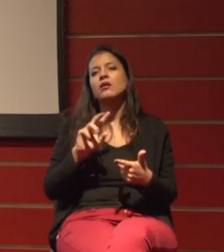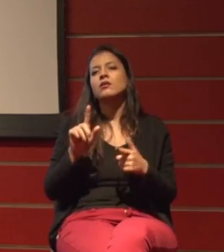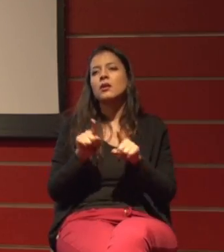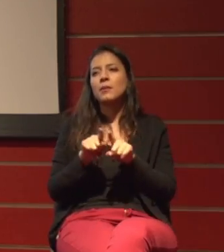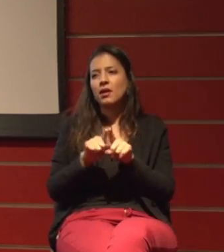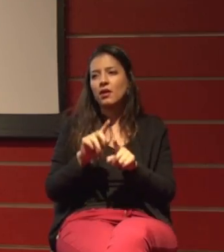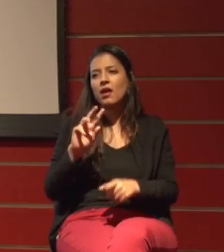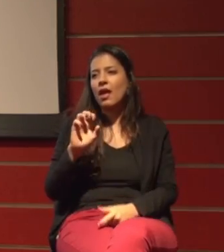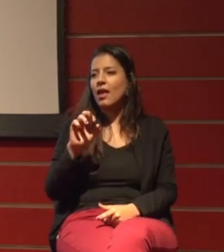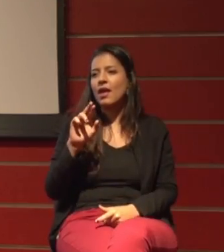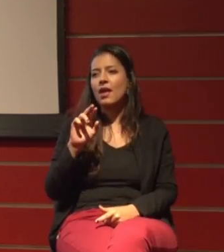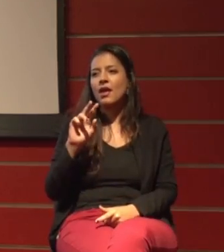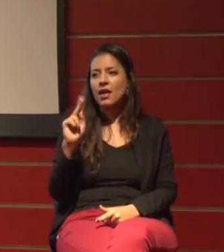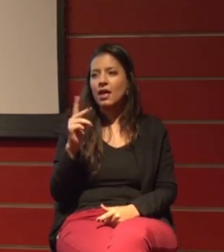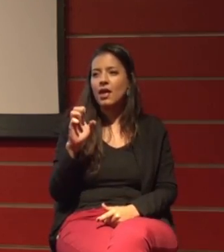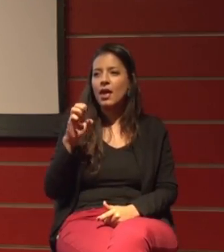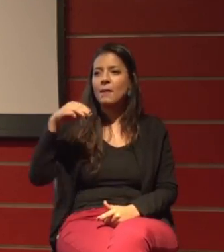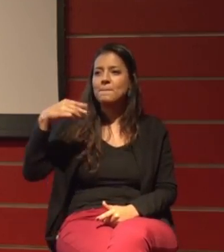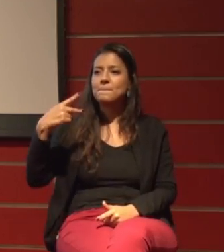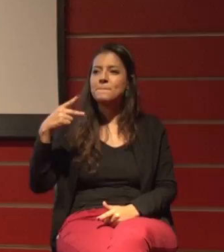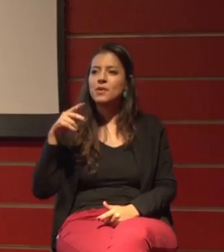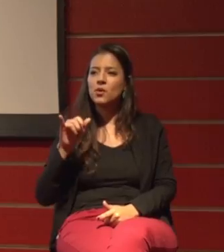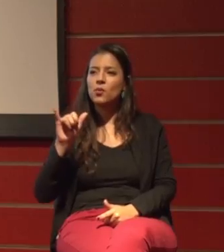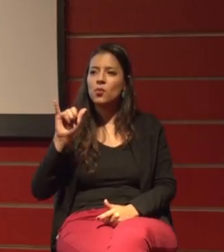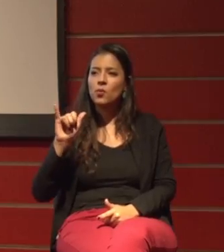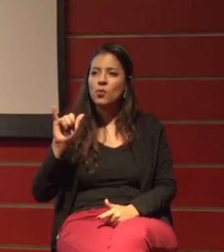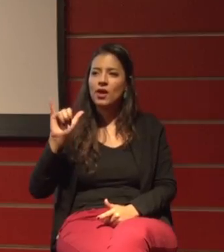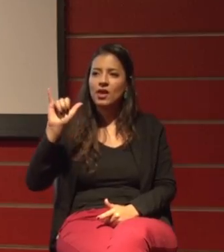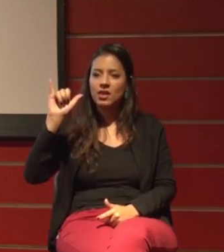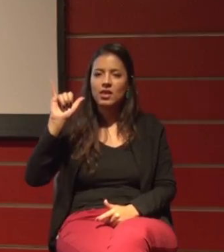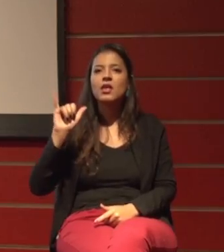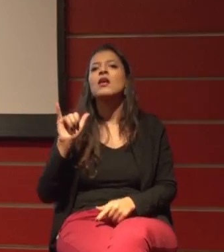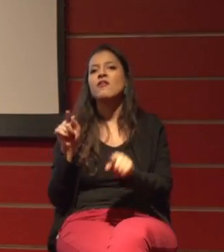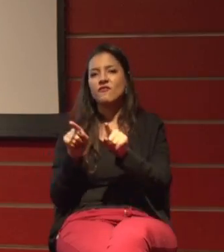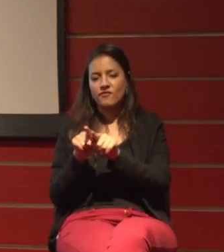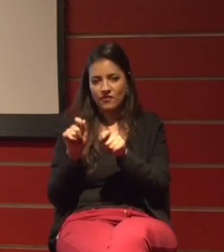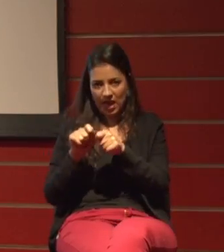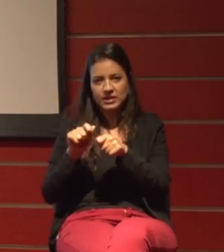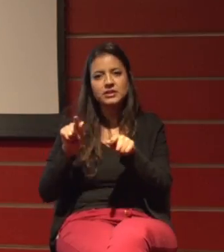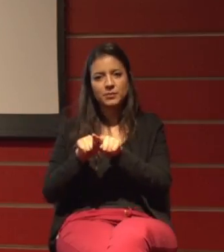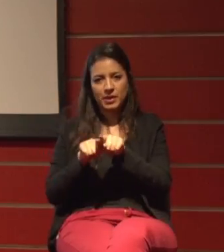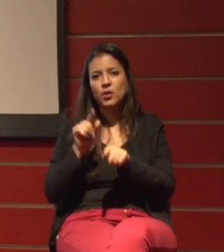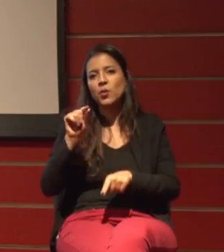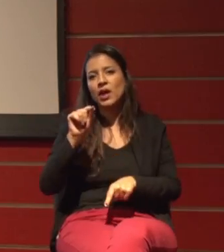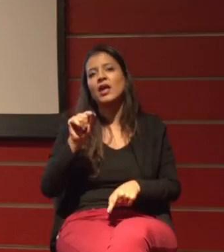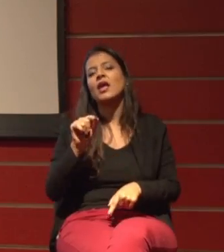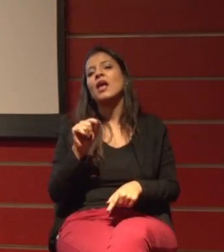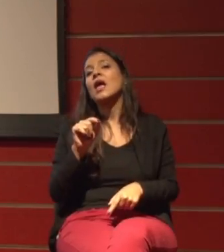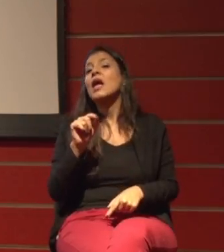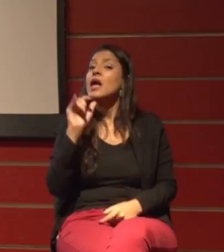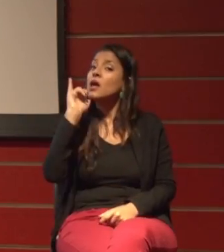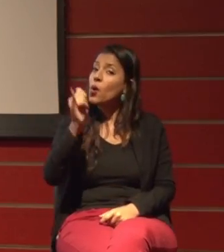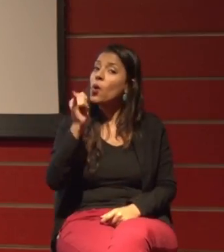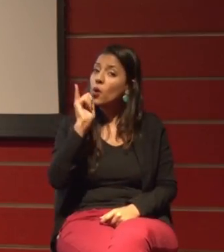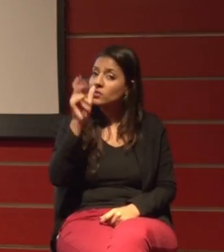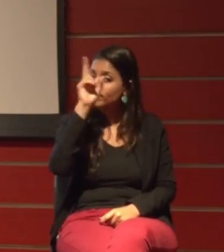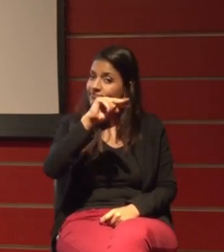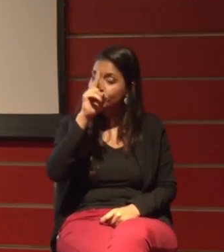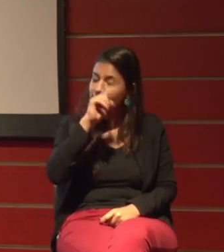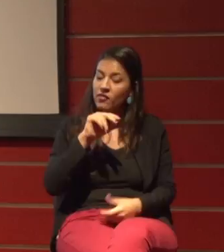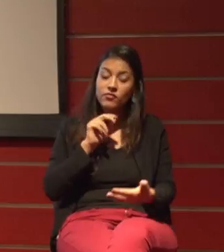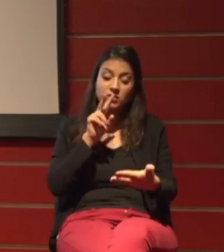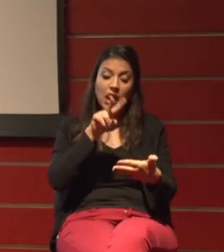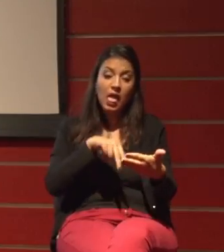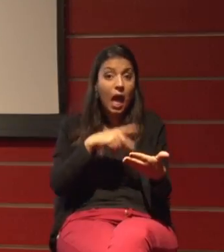em contos né é aquela coisa ele tá contando uma história você acha que ele tá contando uma